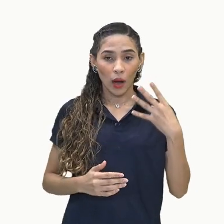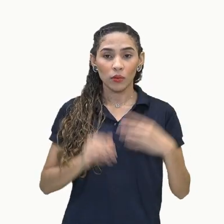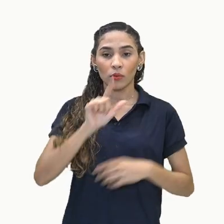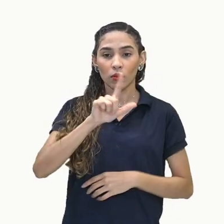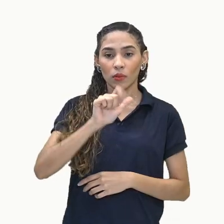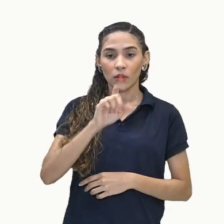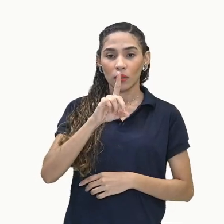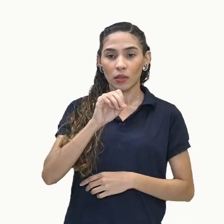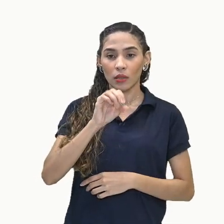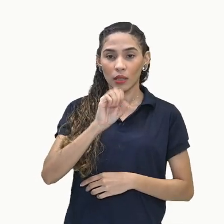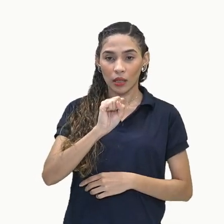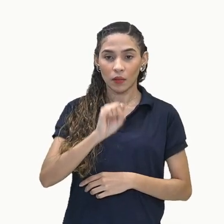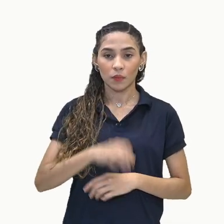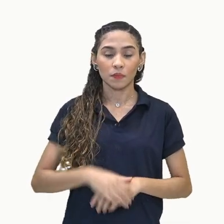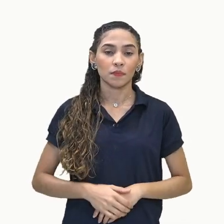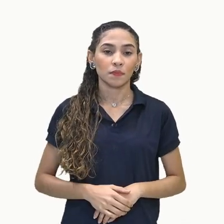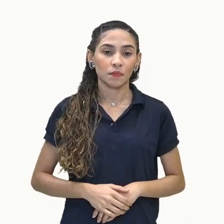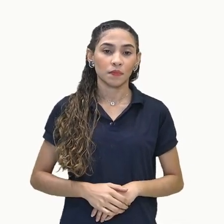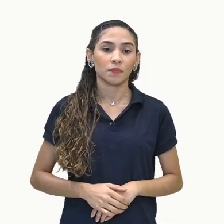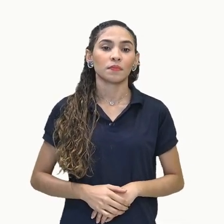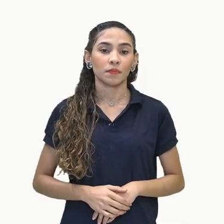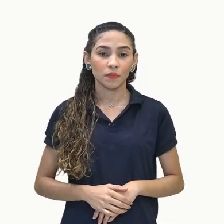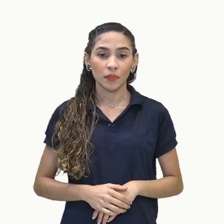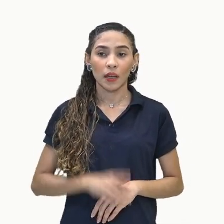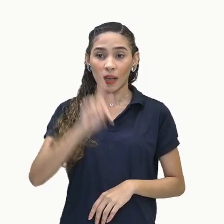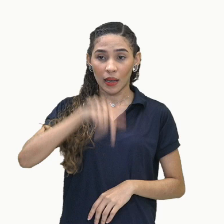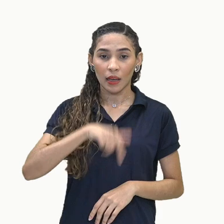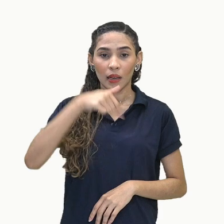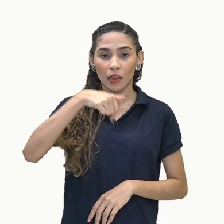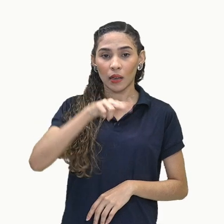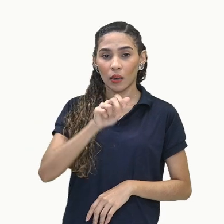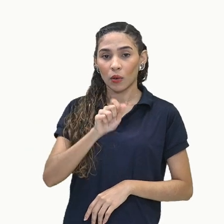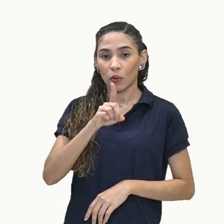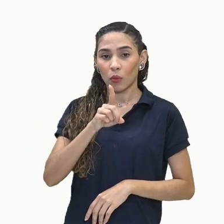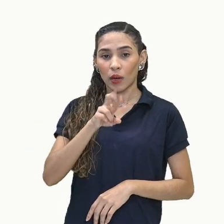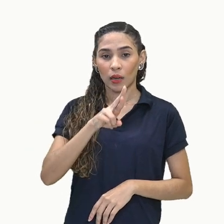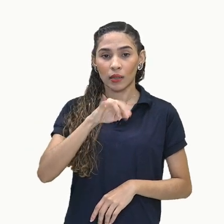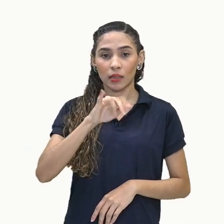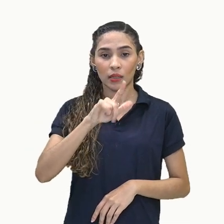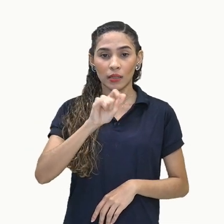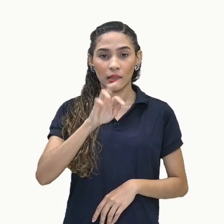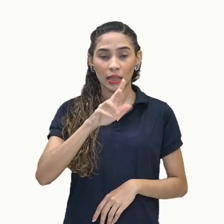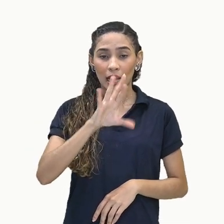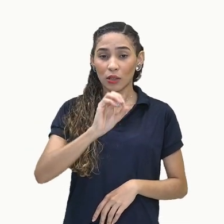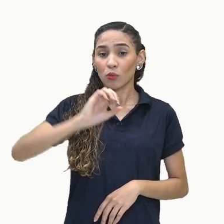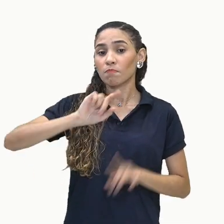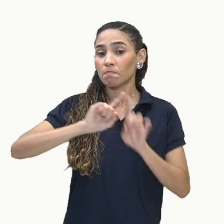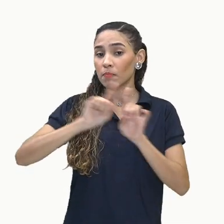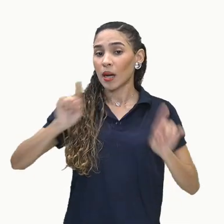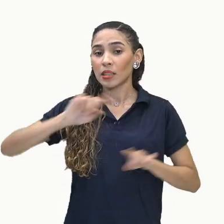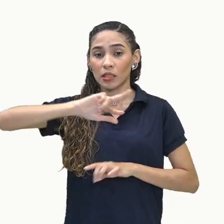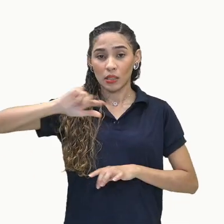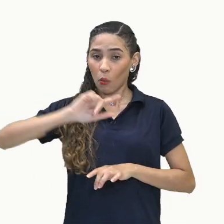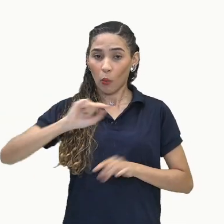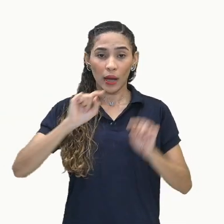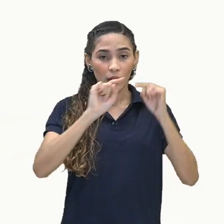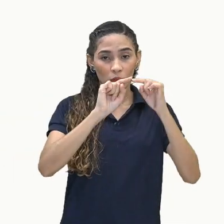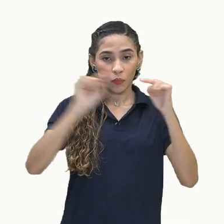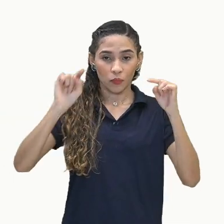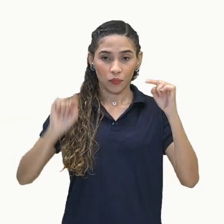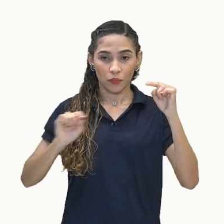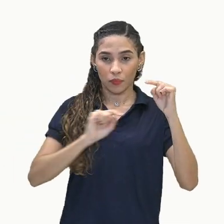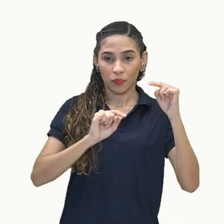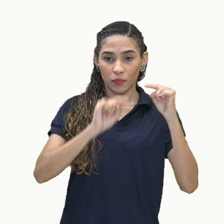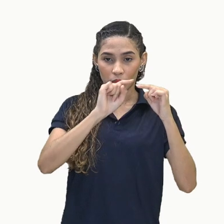lados, certo? Ele é um quadrilátero, porém ele não é um quadrado, tá bom? O quadrado é